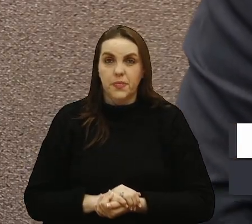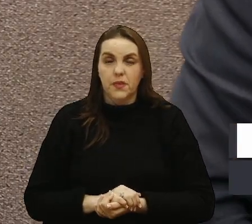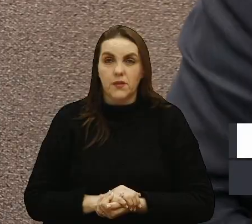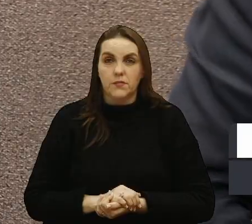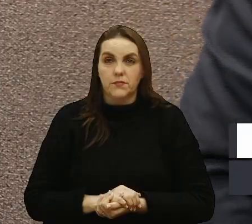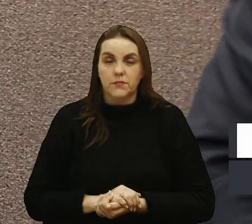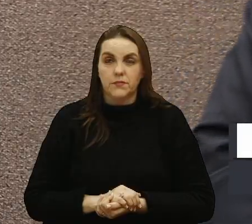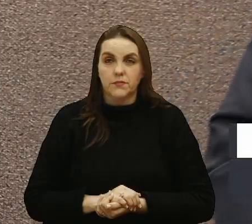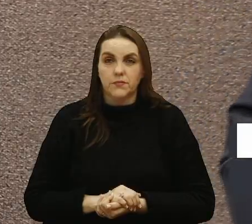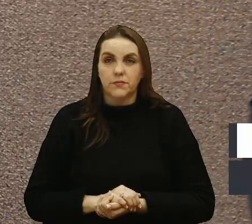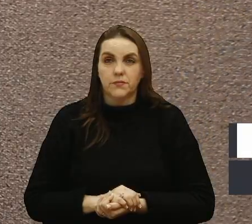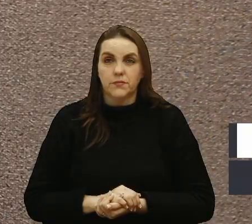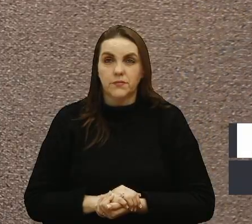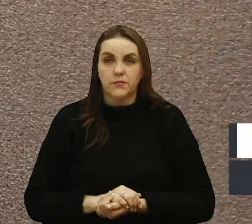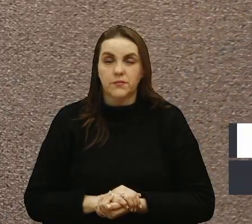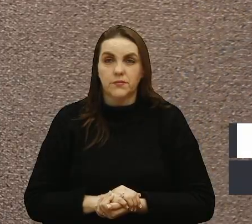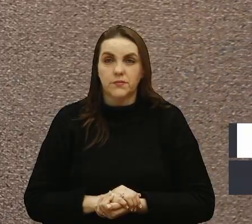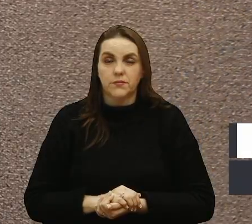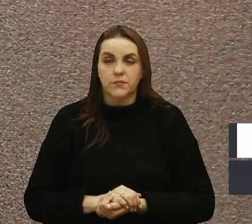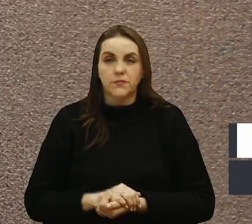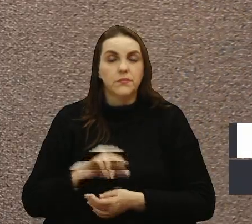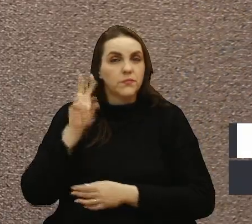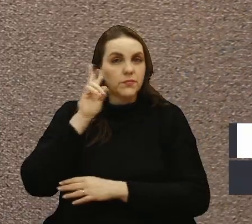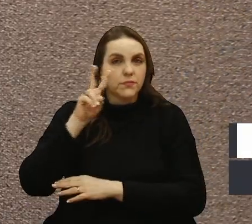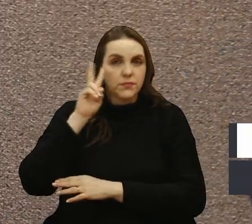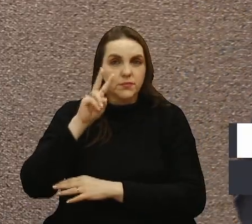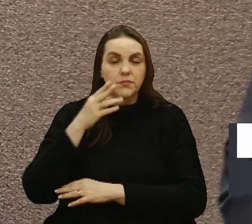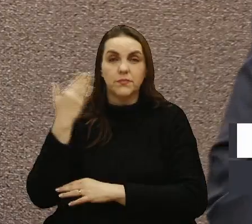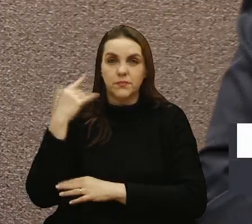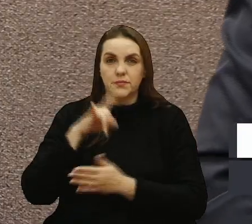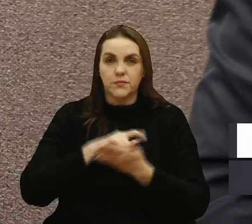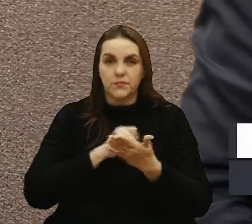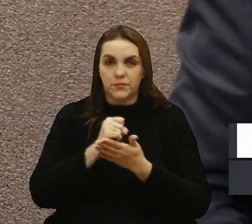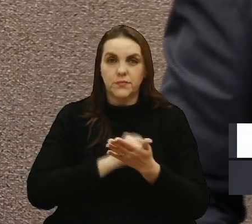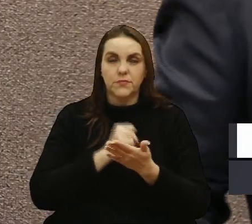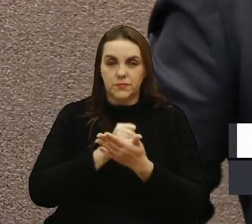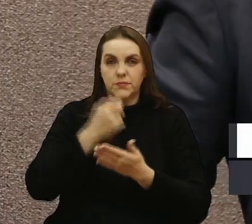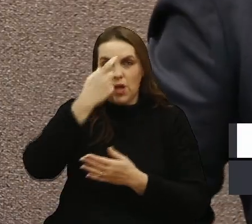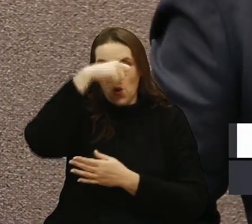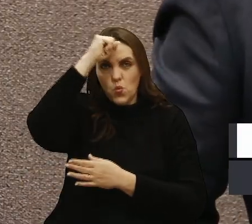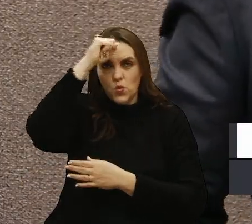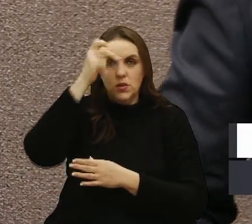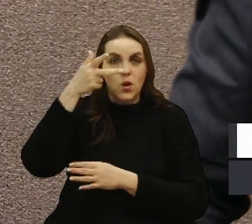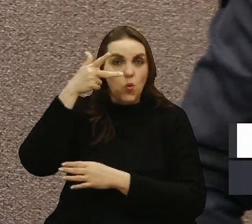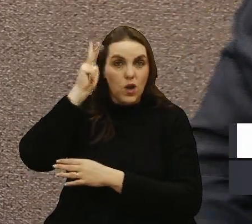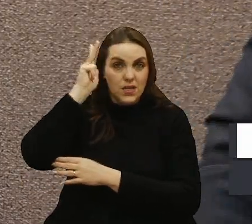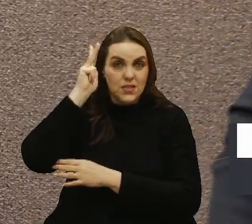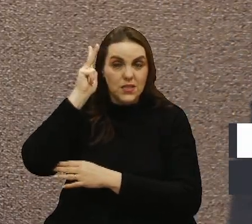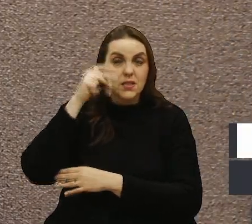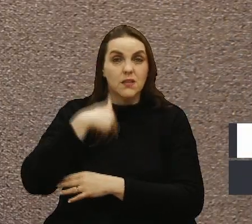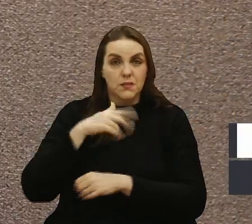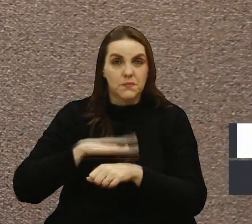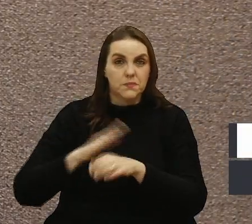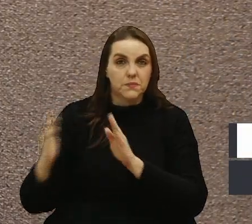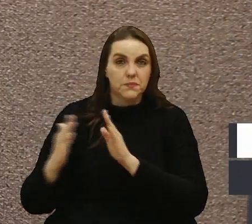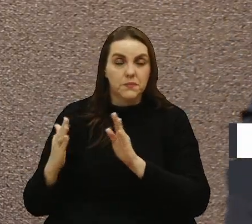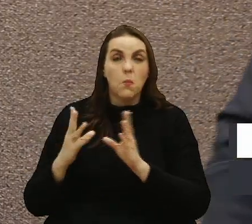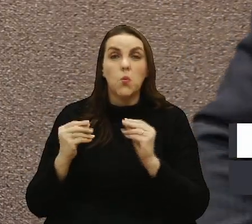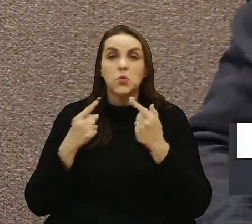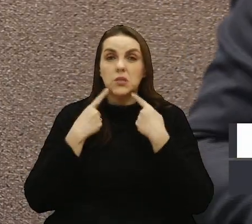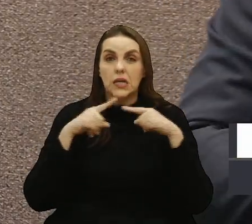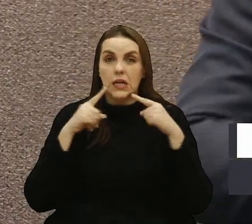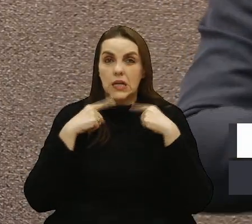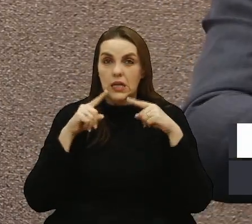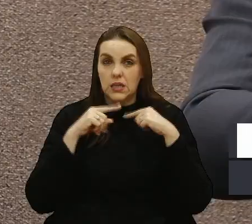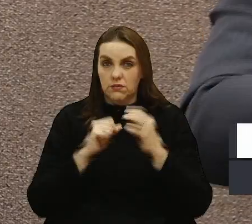Eu lembro que quando foi contratada a UX, foi no tempo do Cassina, né? Muitos aqui criticaram.